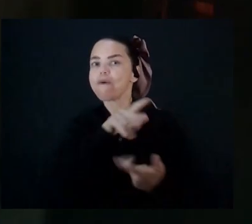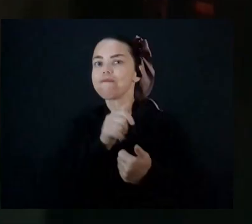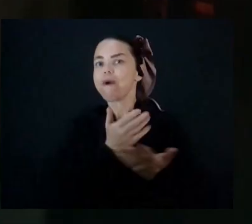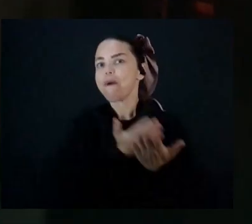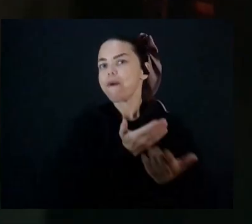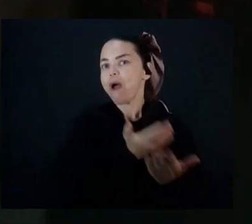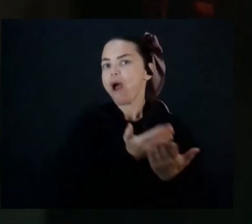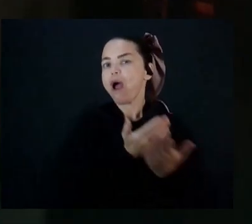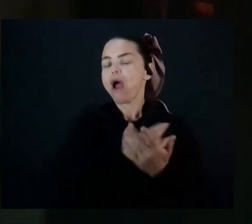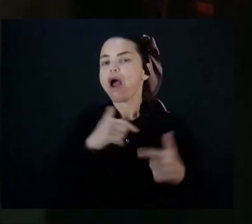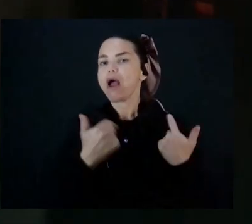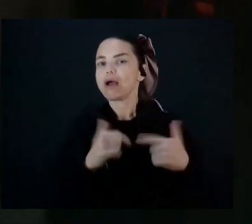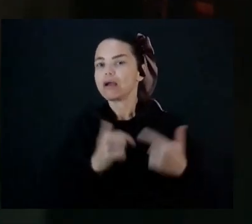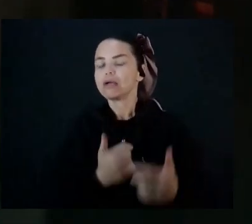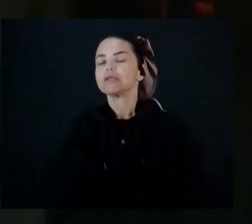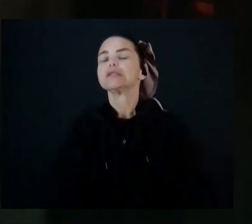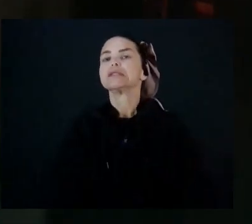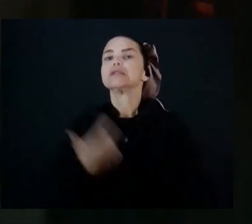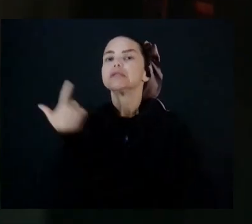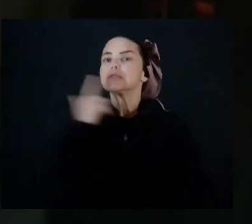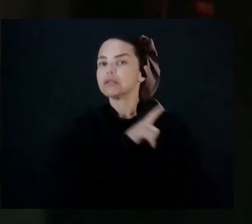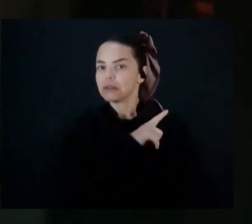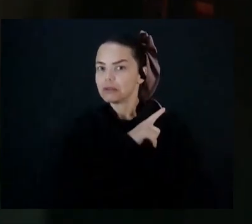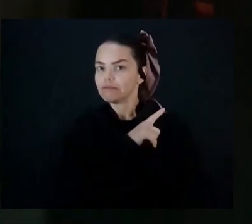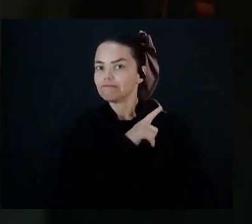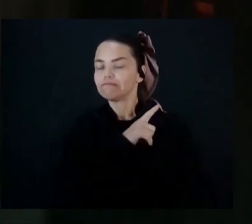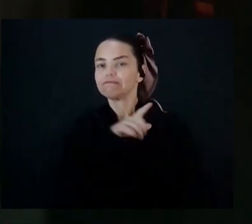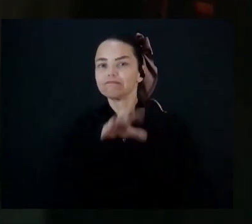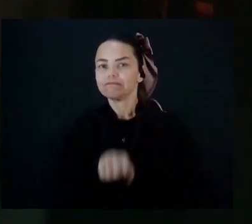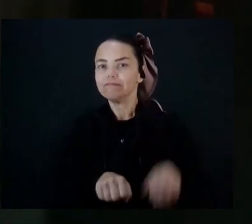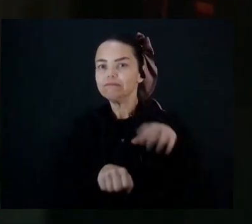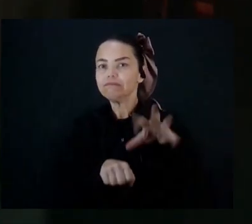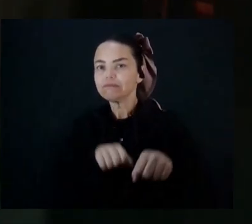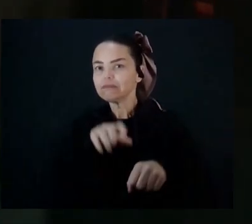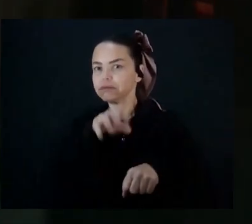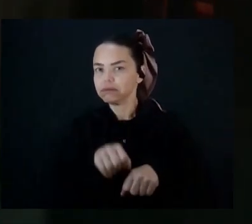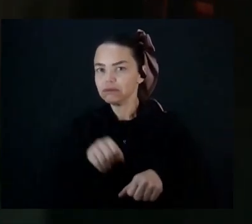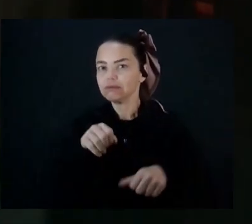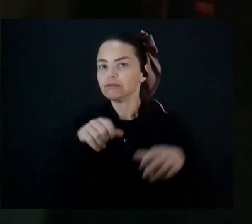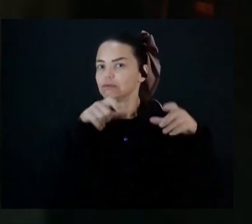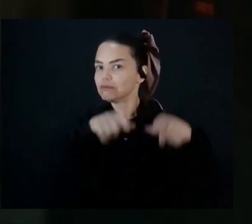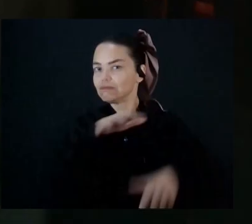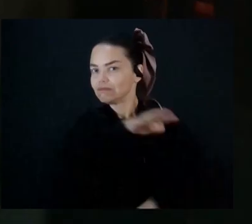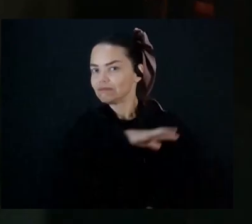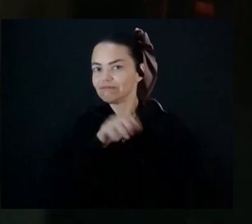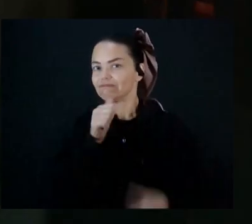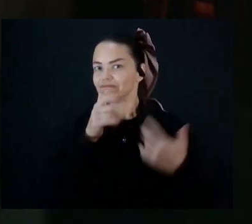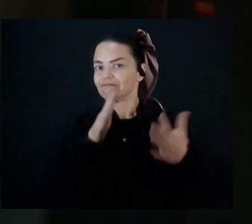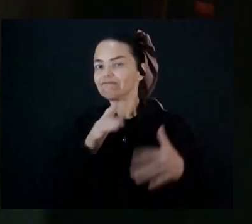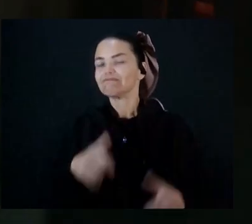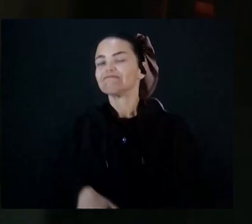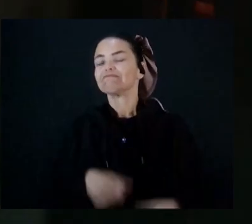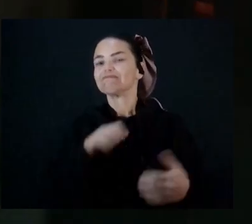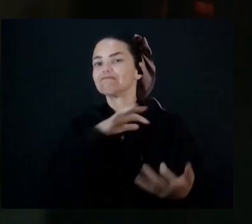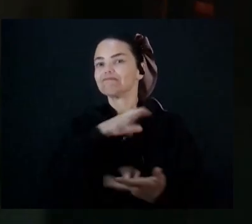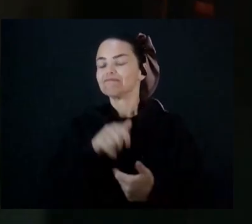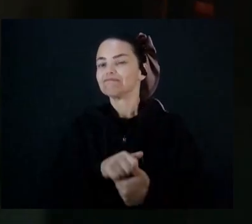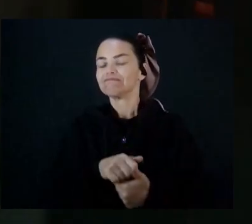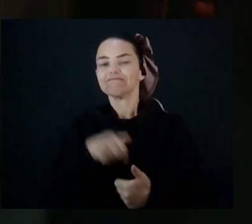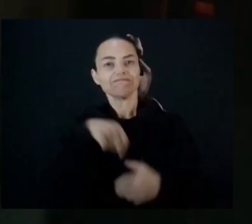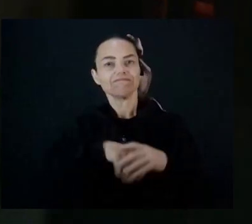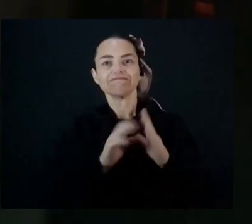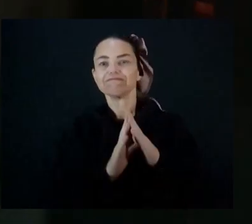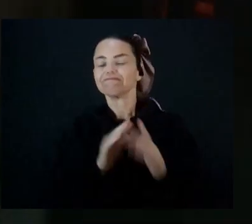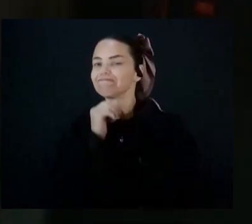trabalhar e ela conseguiu conquistar o seu lugar lá fora, porque dentro de casa ainda não. E aí,